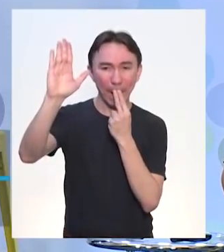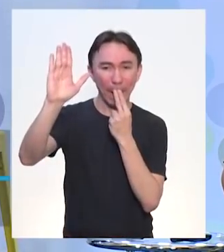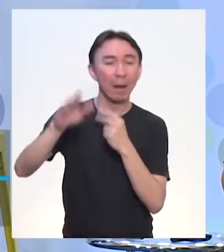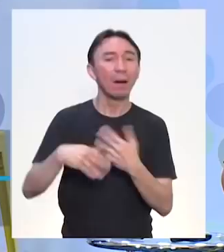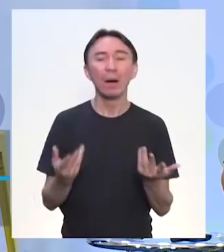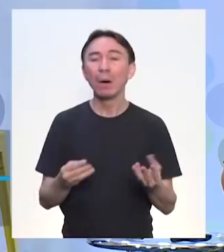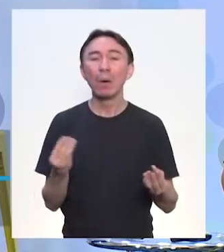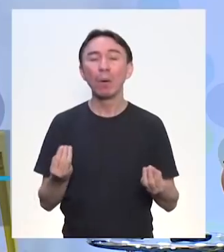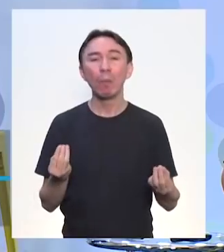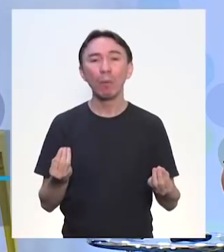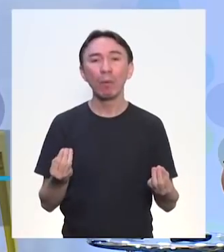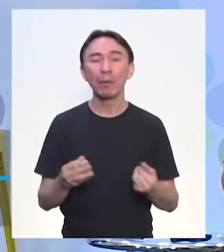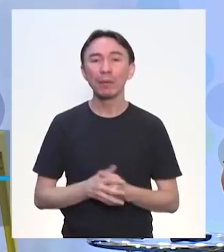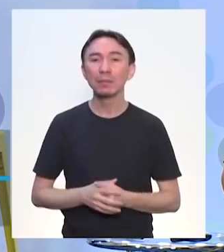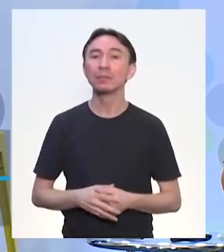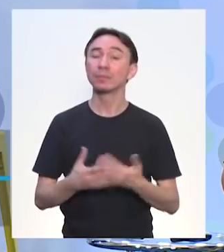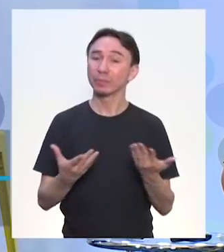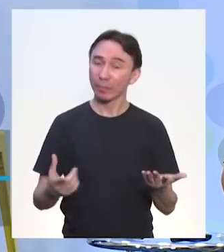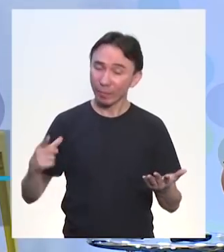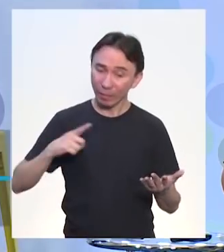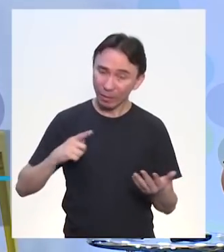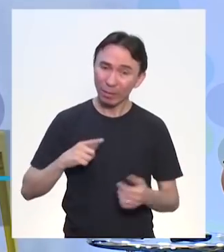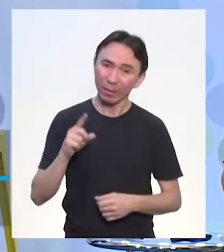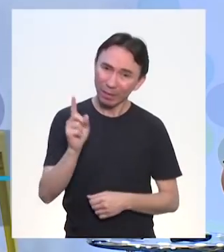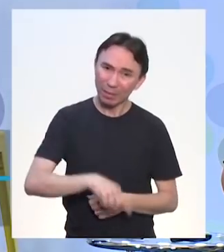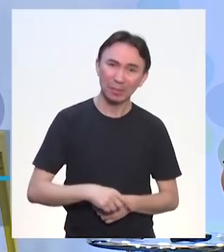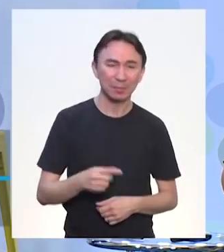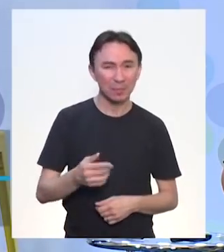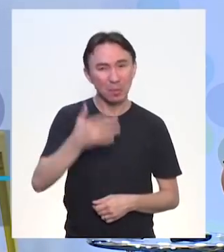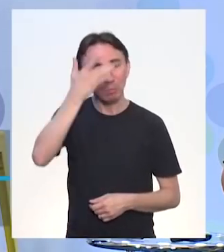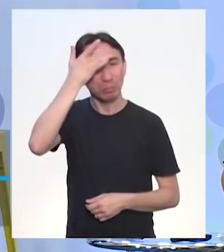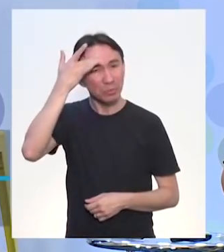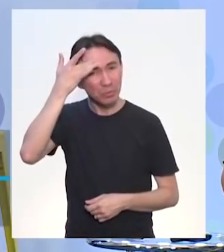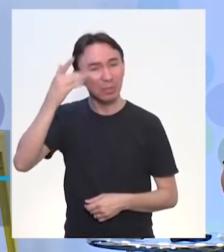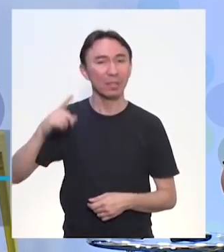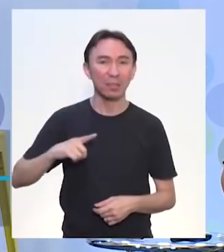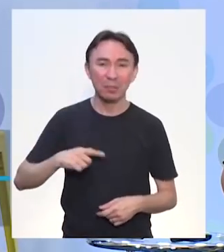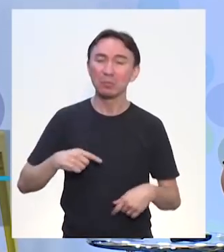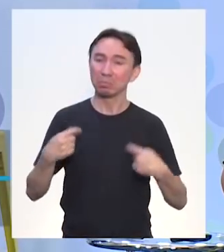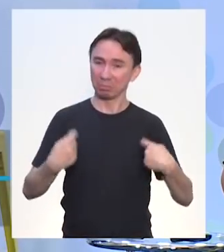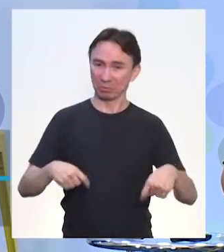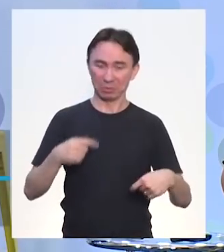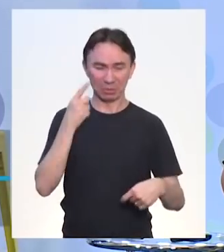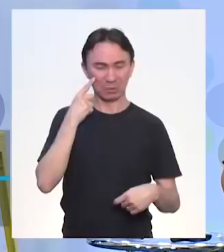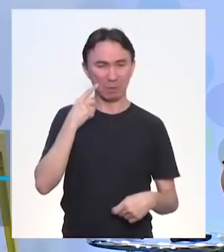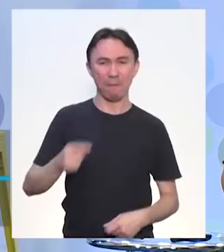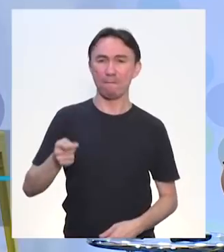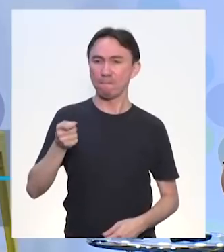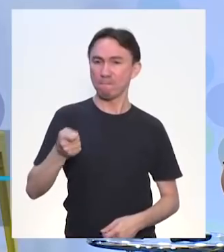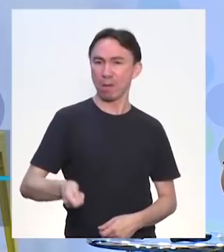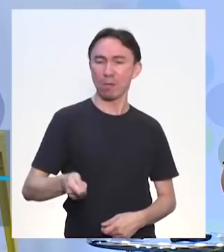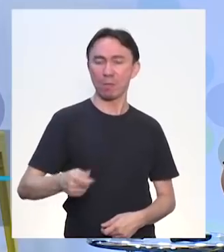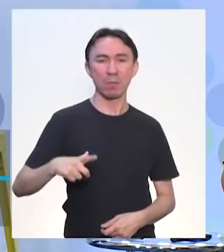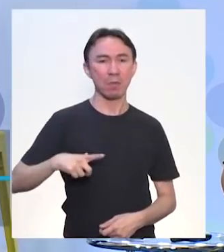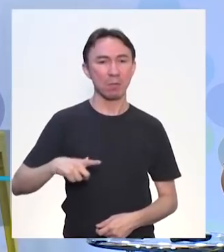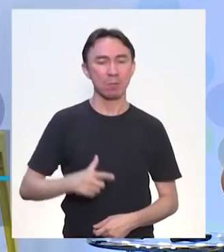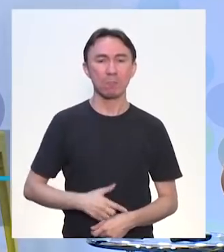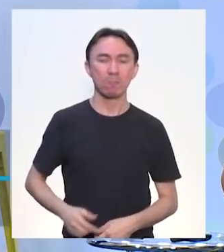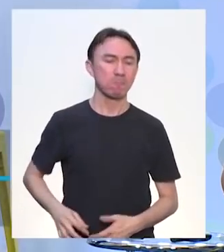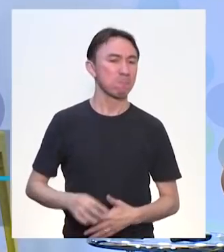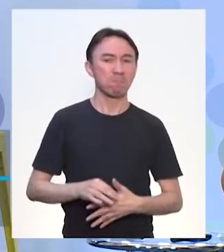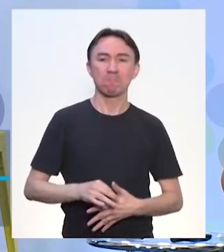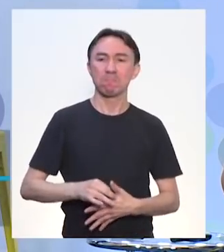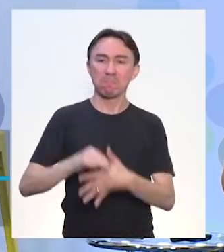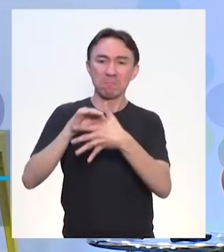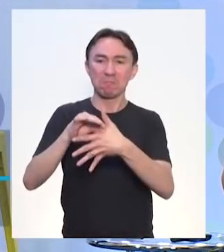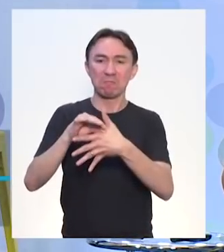quê? De uma pessoa firme, de um controle forte, de um líder que possa colocar seu papel